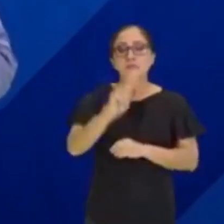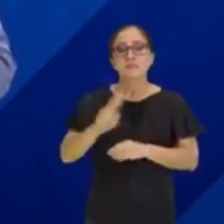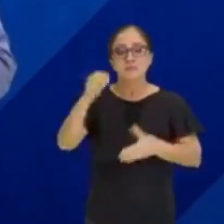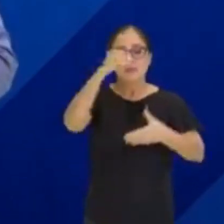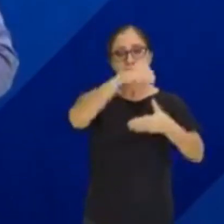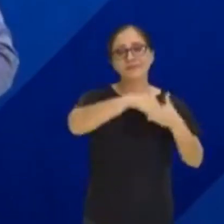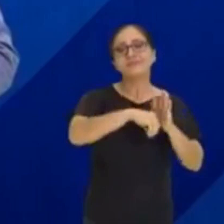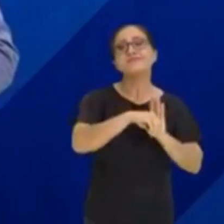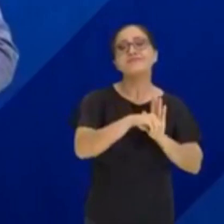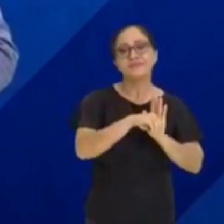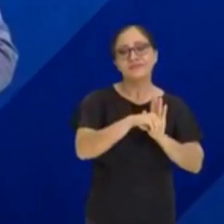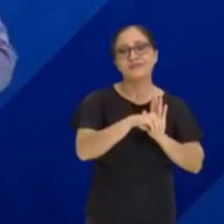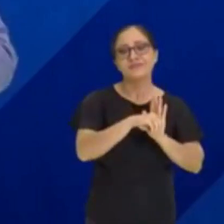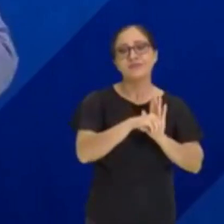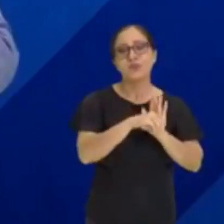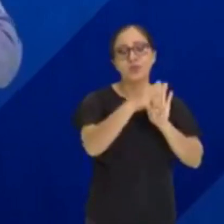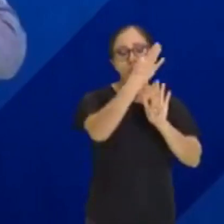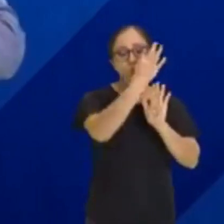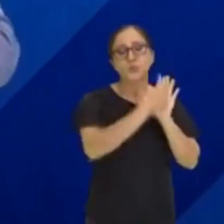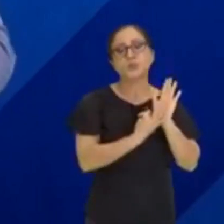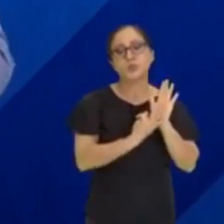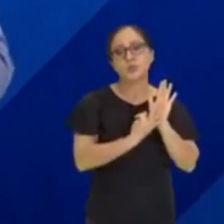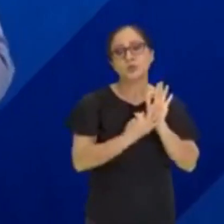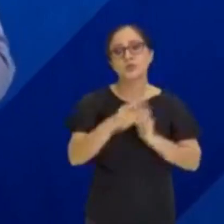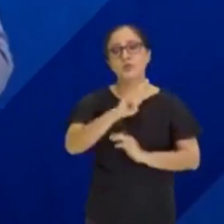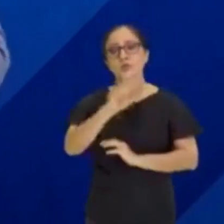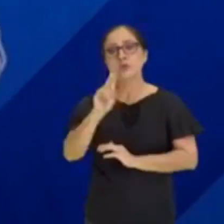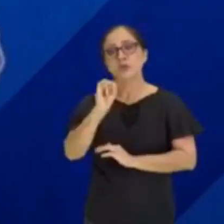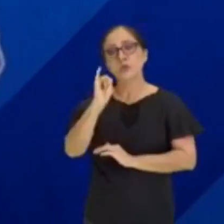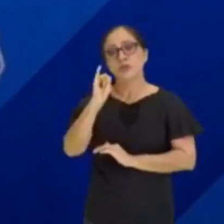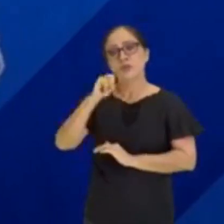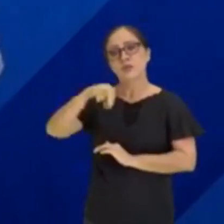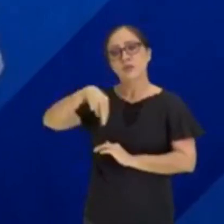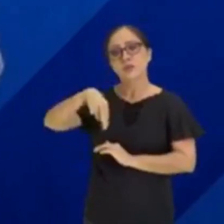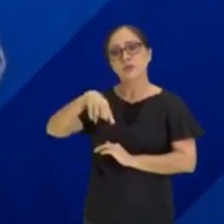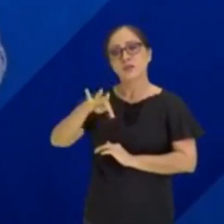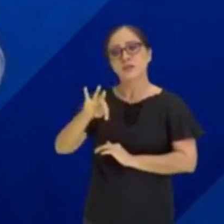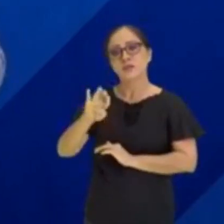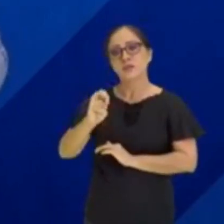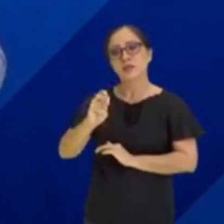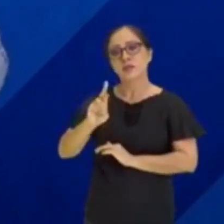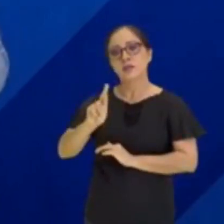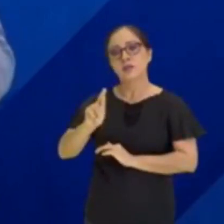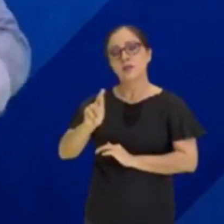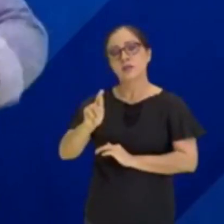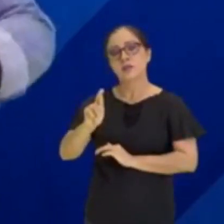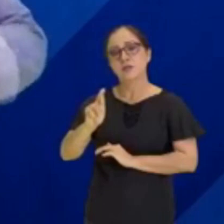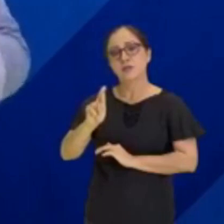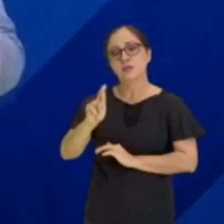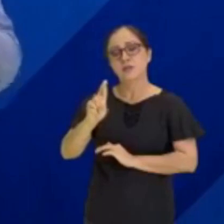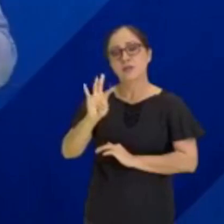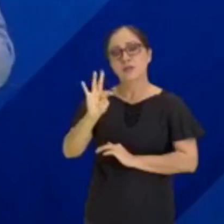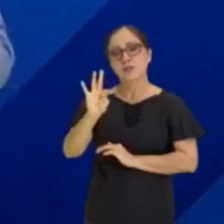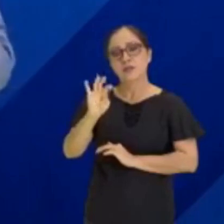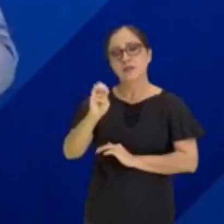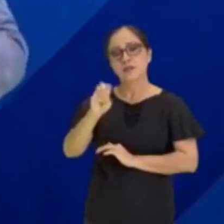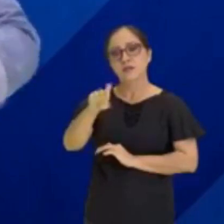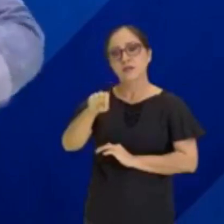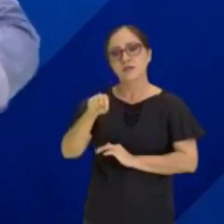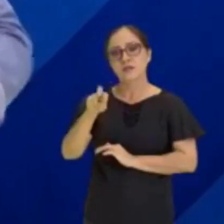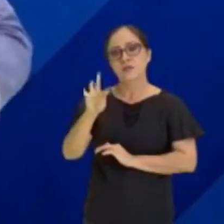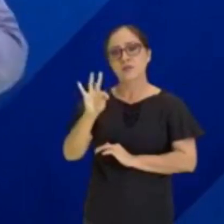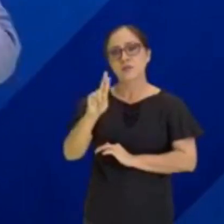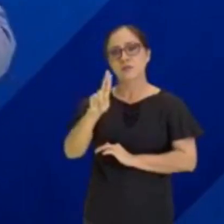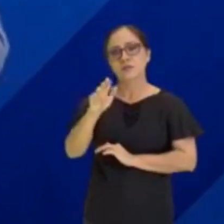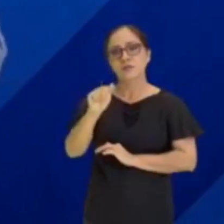de intertextualidade. Quando dois textos dialogam, quando dois textos tratam sobre o mesmo